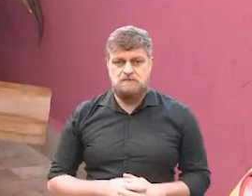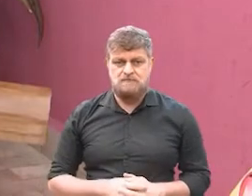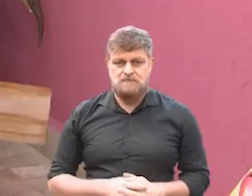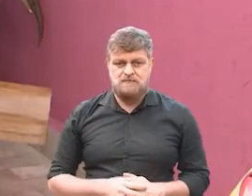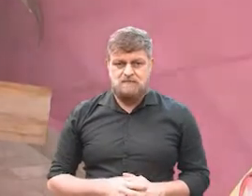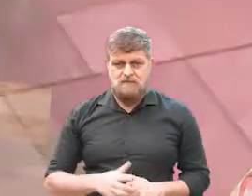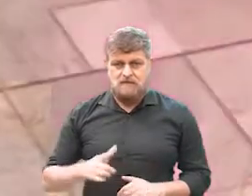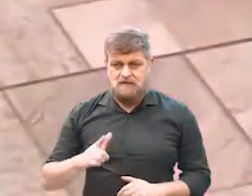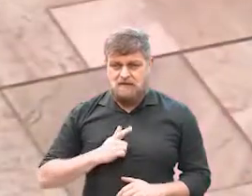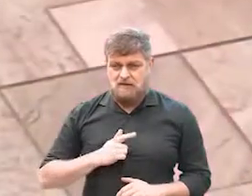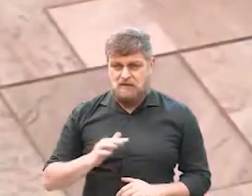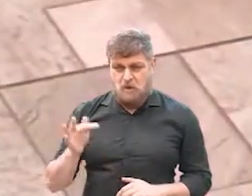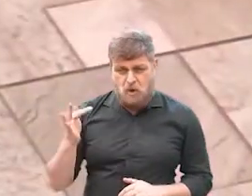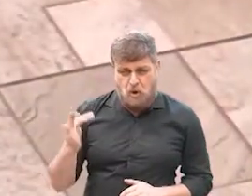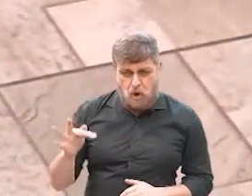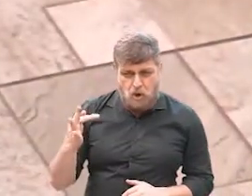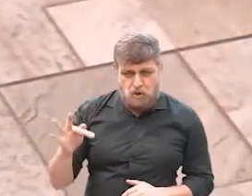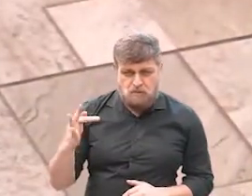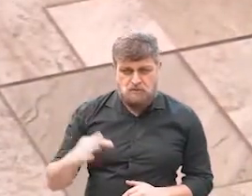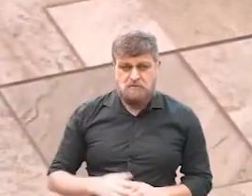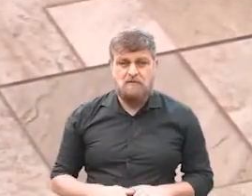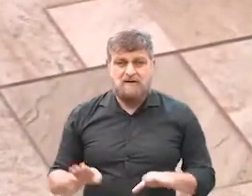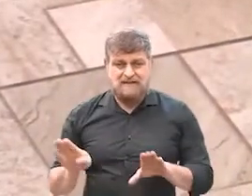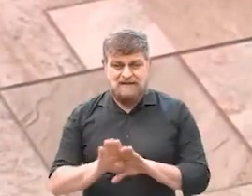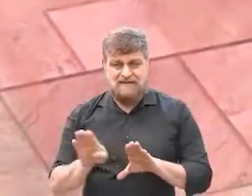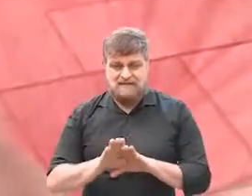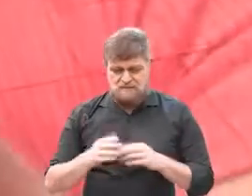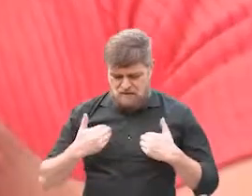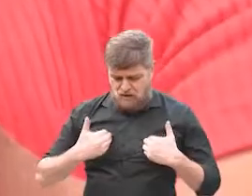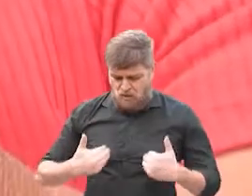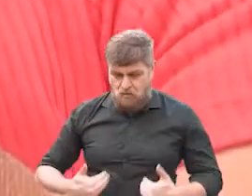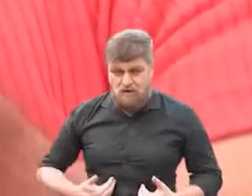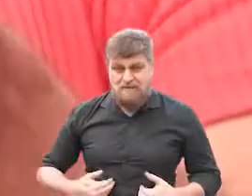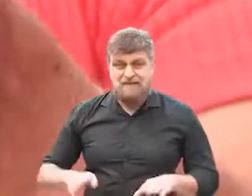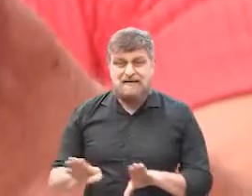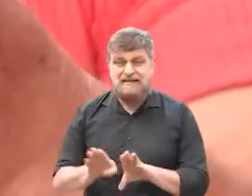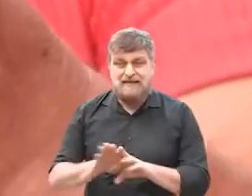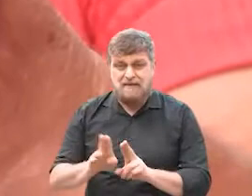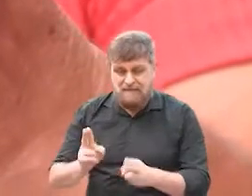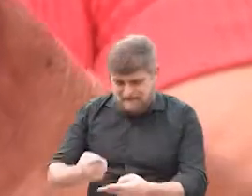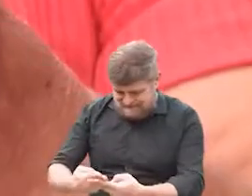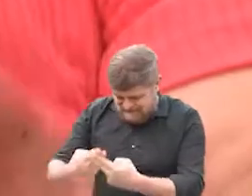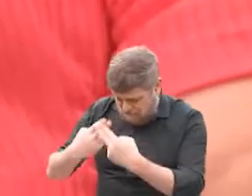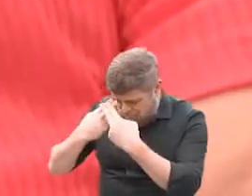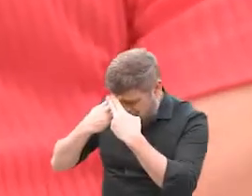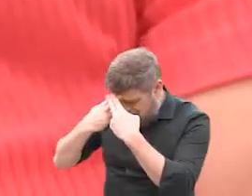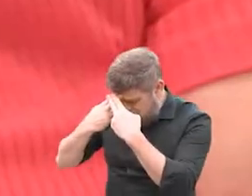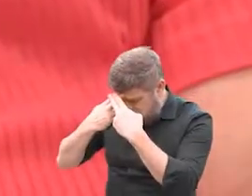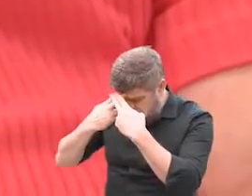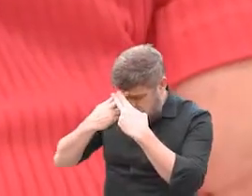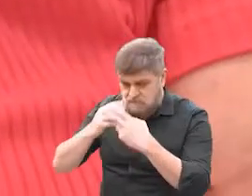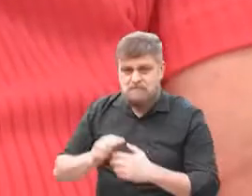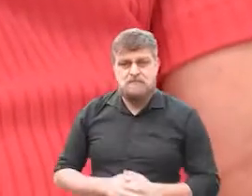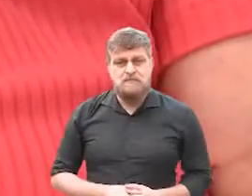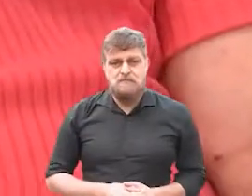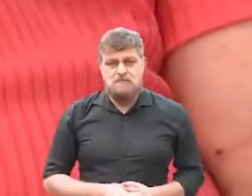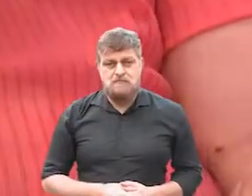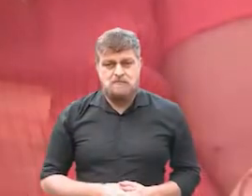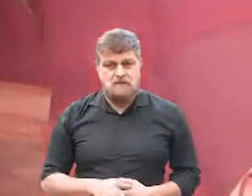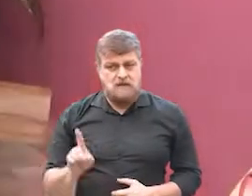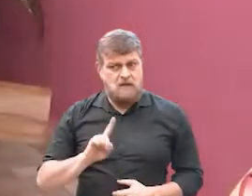do ônibus. Não ficaram apenas os machucados externos, as cicatrizes também ficaram na mente da dona Maria